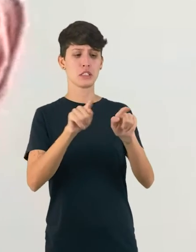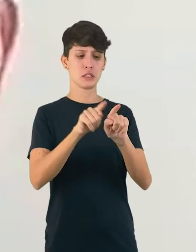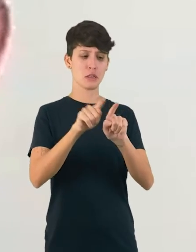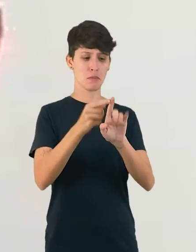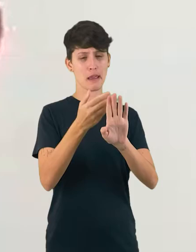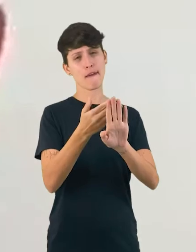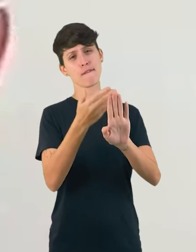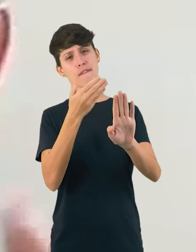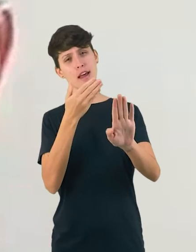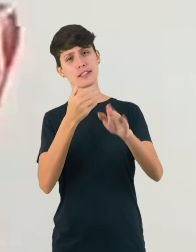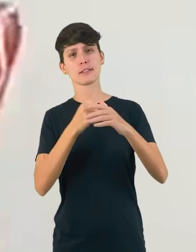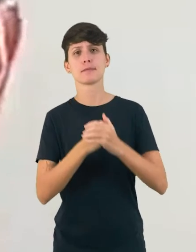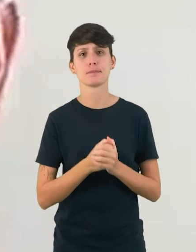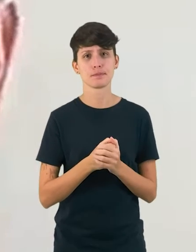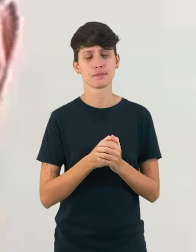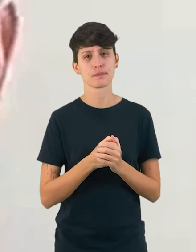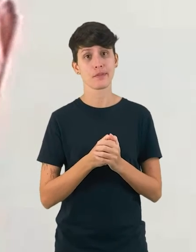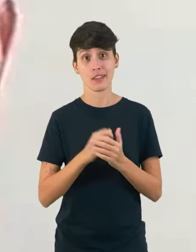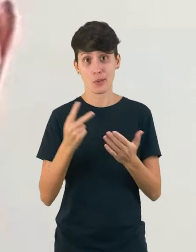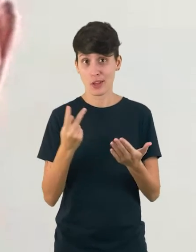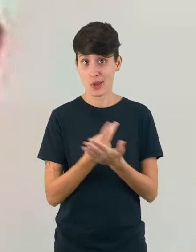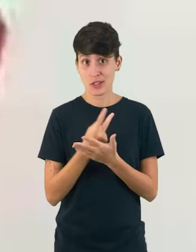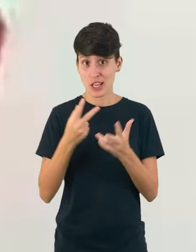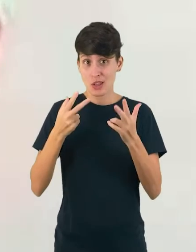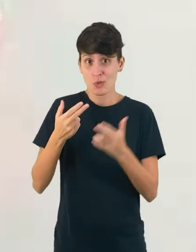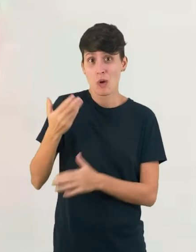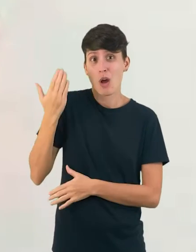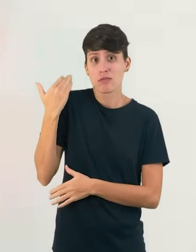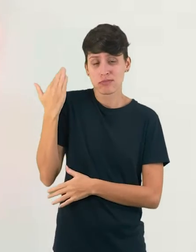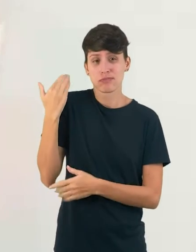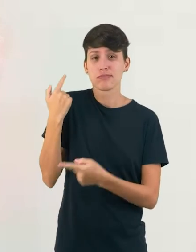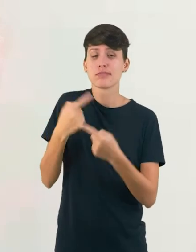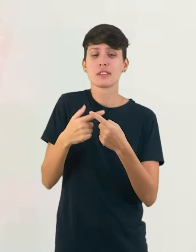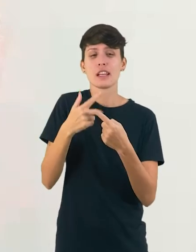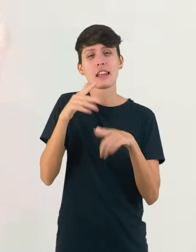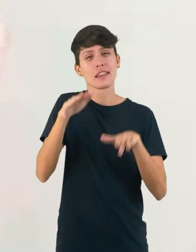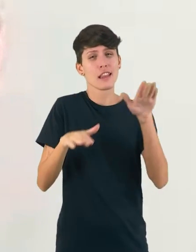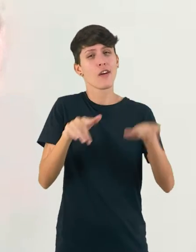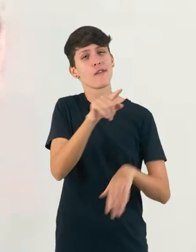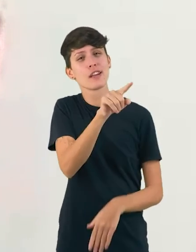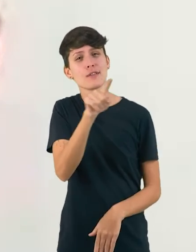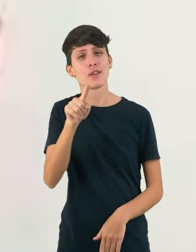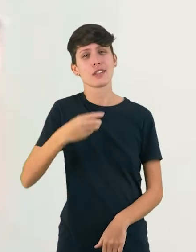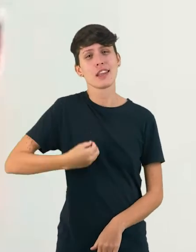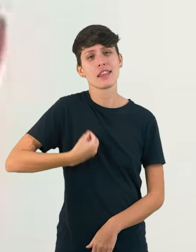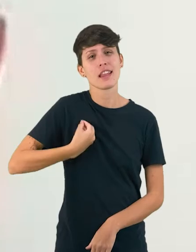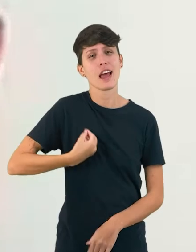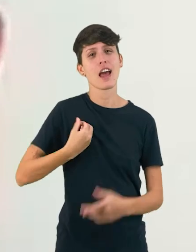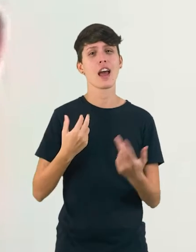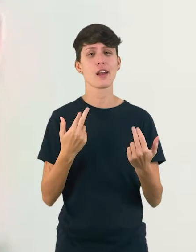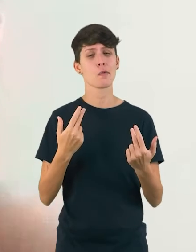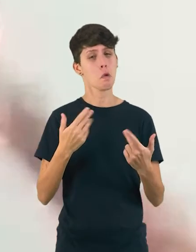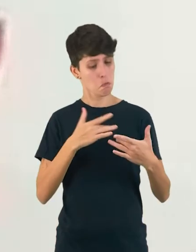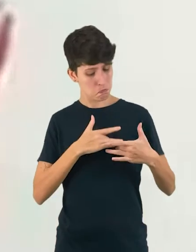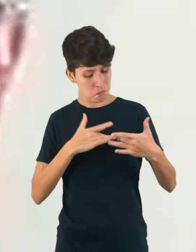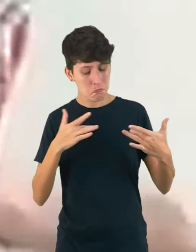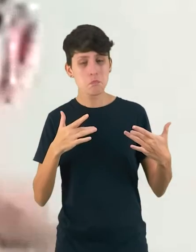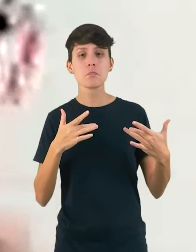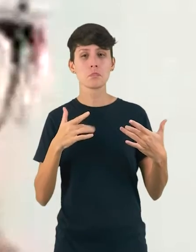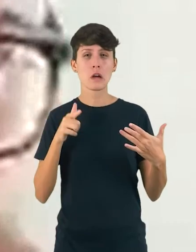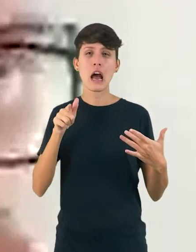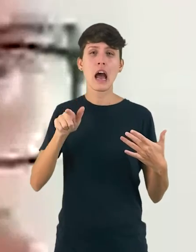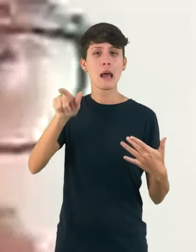negado, negligenciado, afastado. Elas não estão acontecendo porque, enquanto talvez você